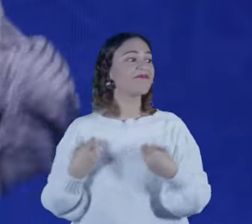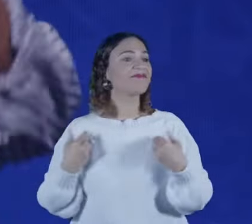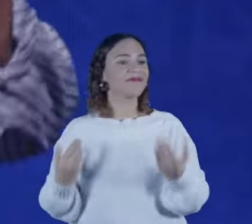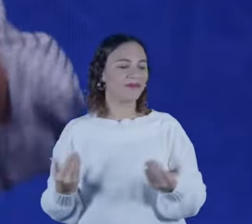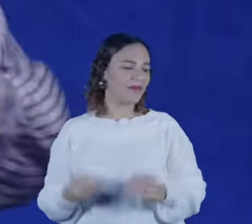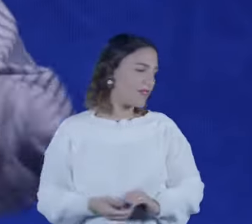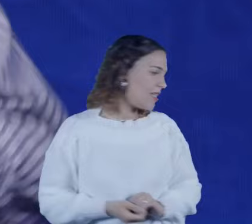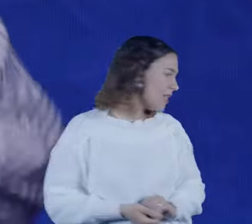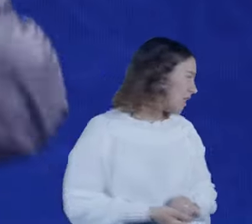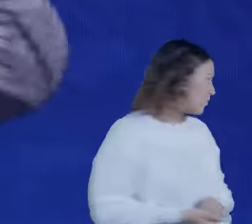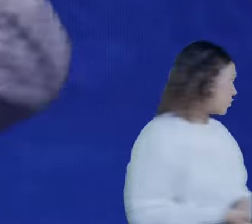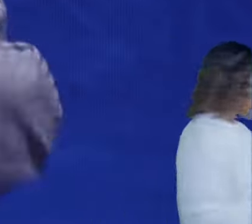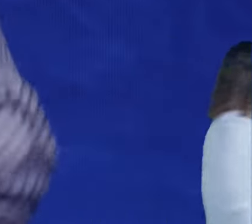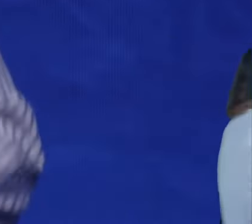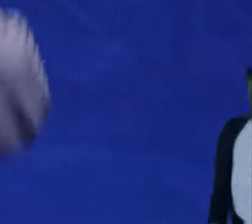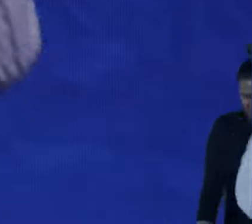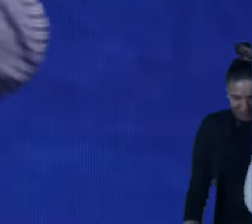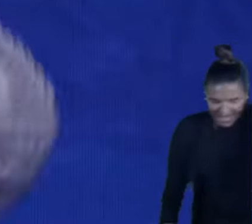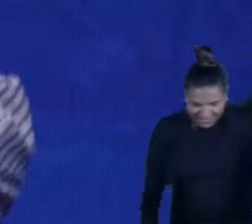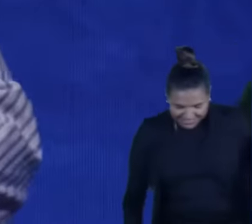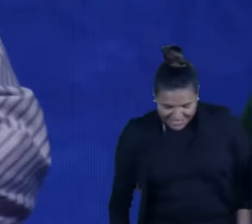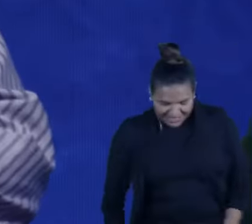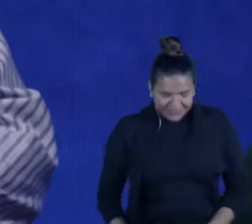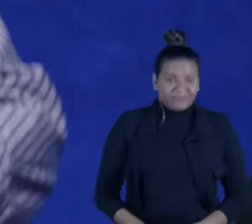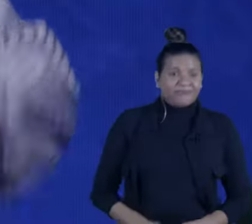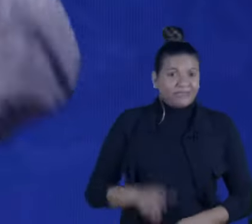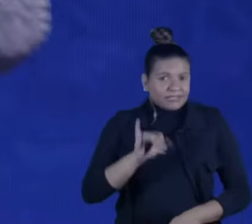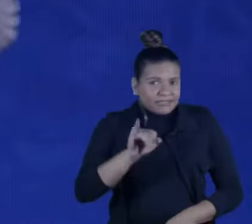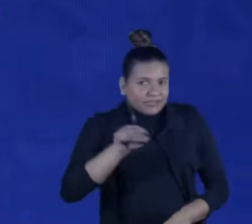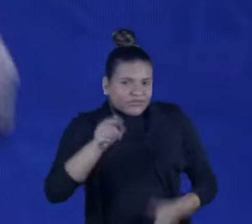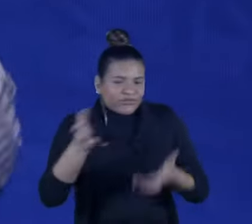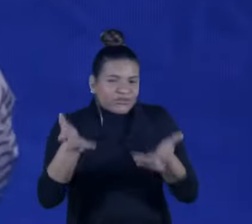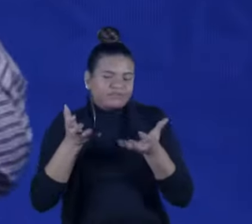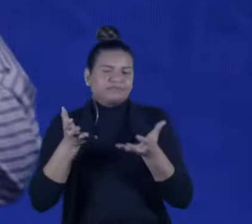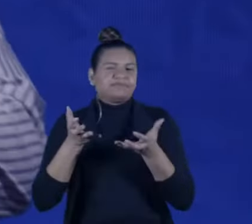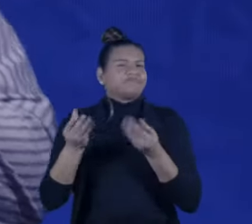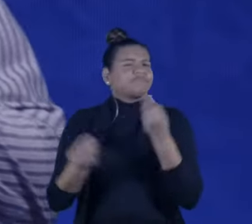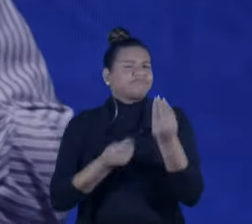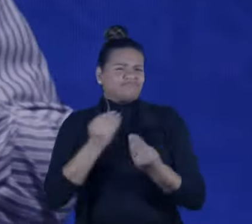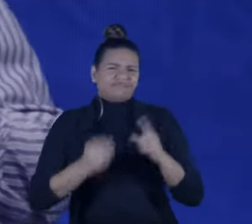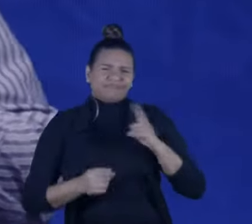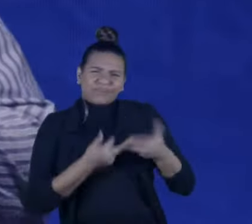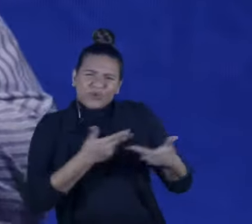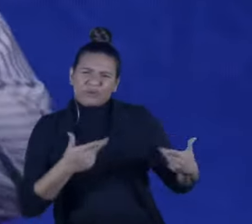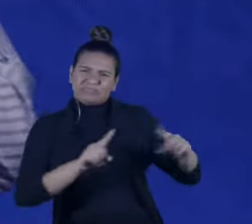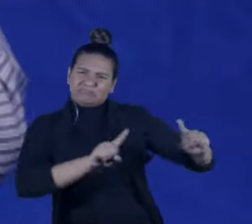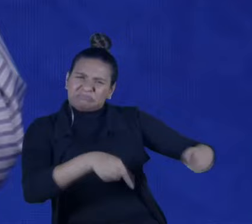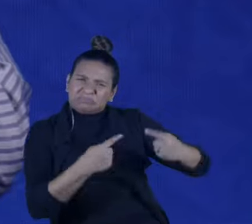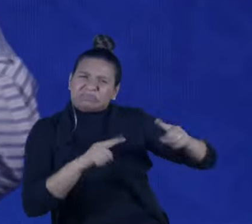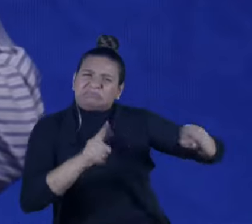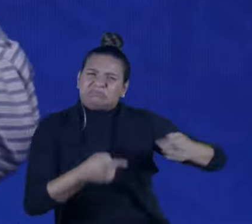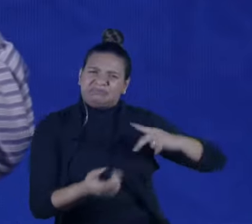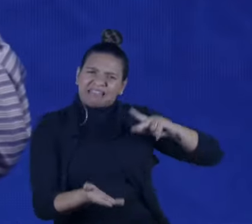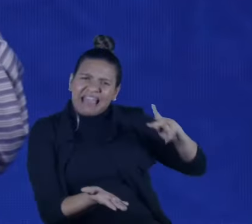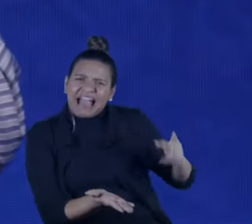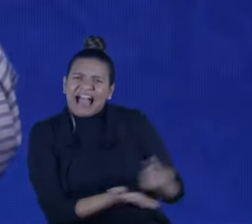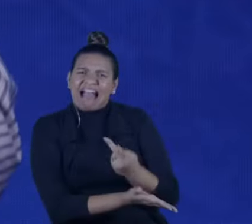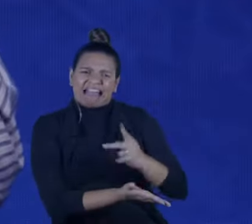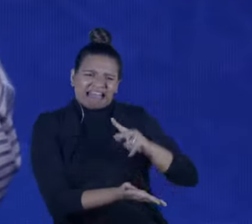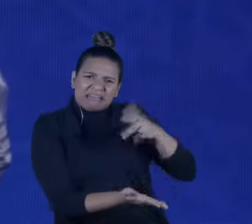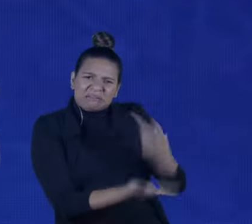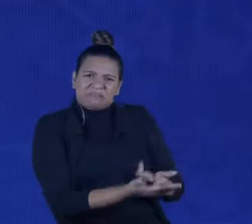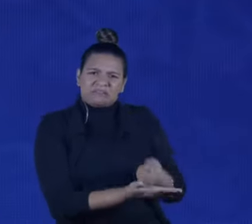Gente, se você quer subsistir aos ventos de heresias, de doutrinas erradas,